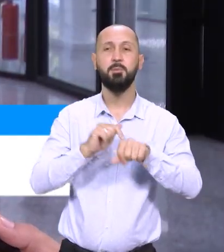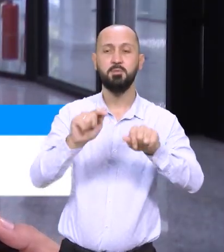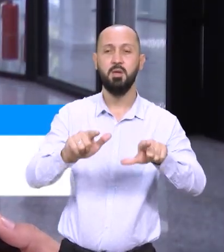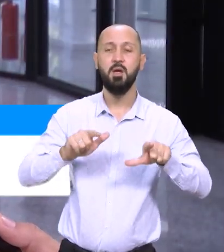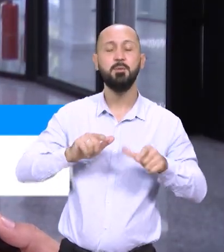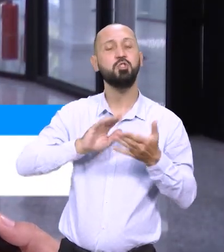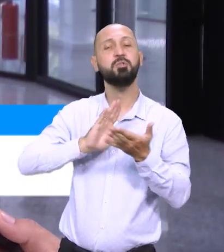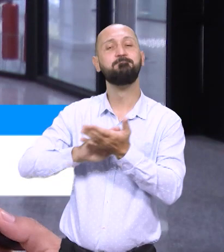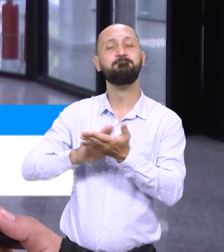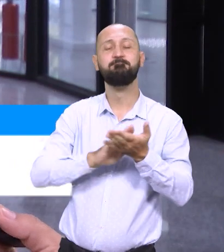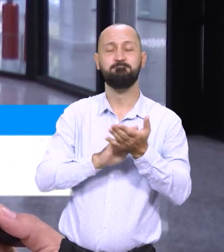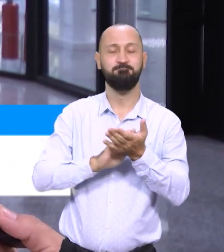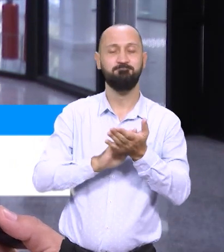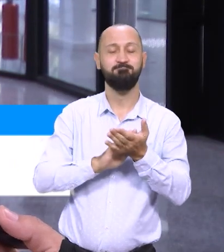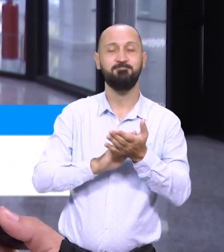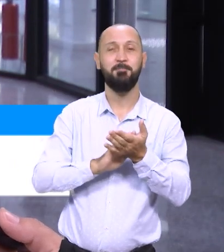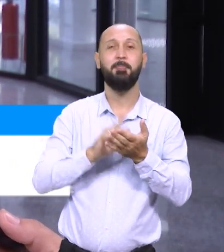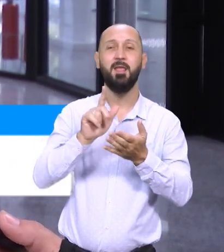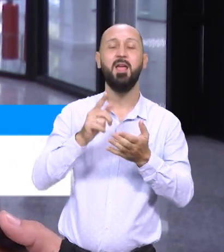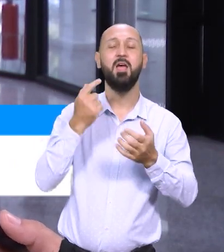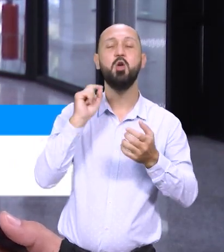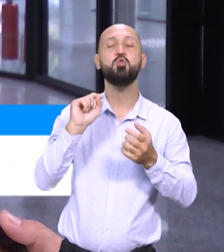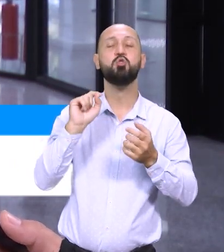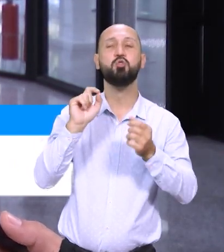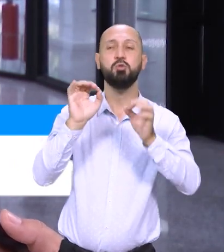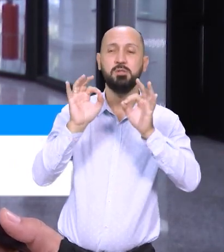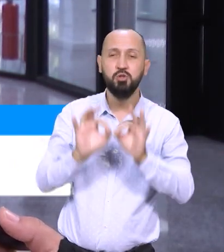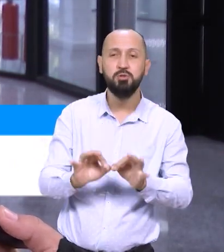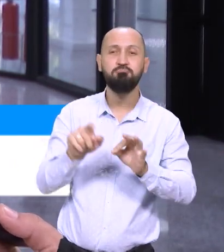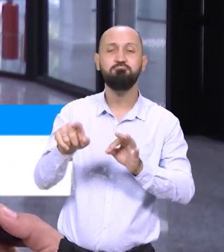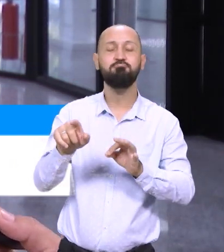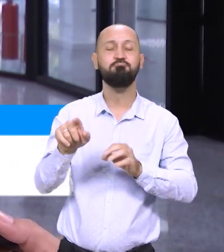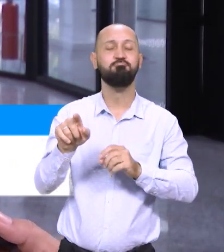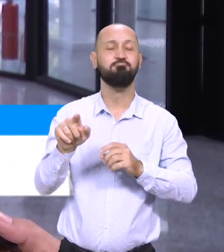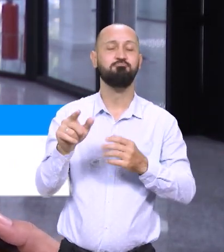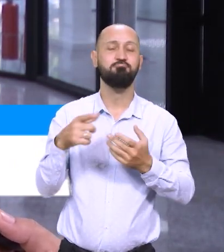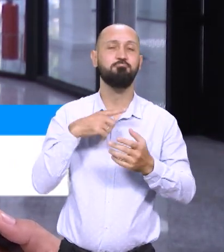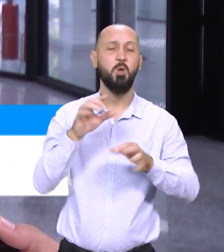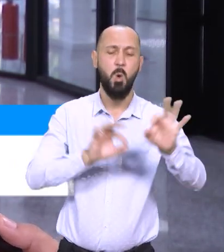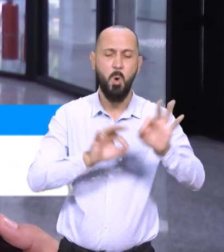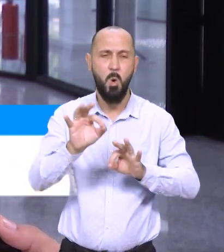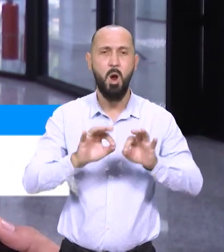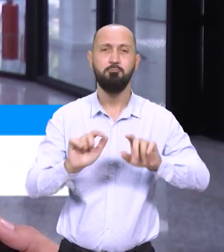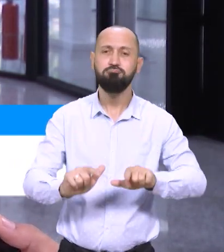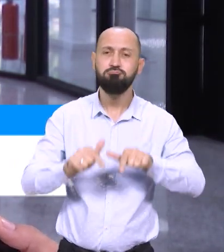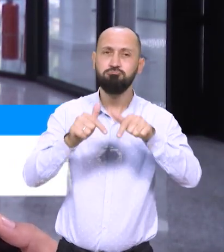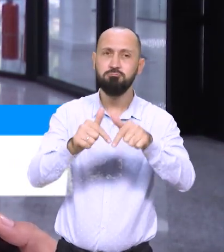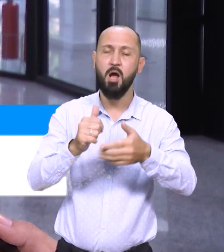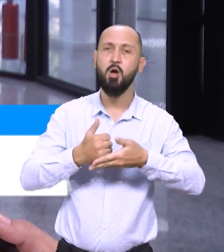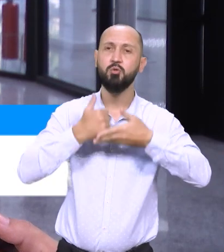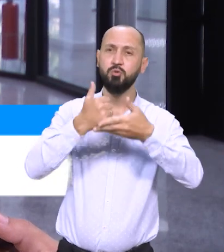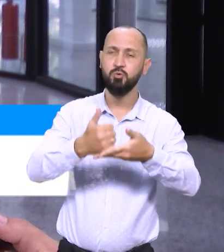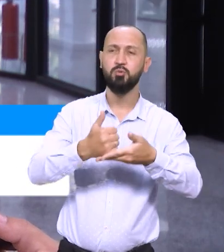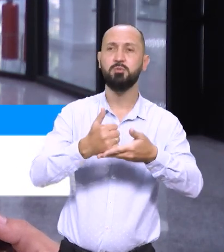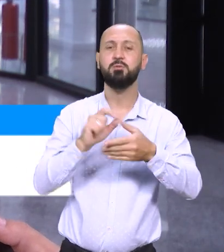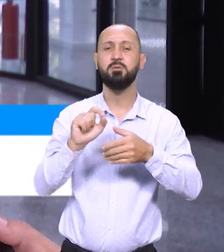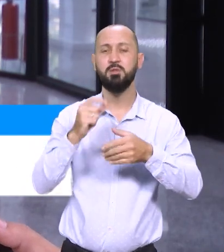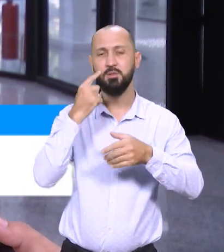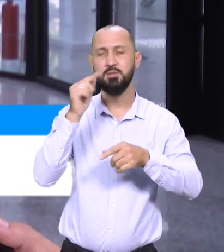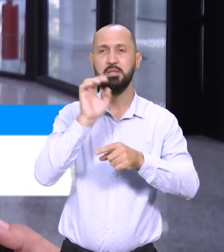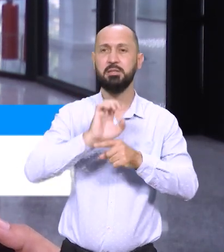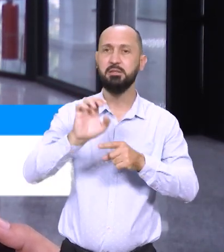de congratulação, nesse sentido, é mais do que justa, alguém que realmente constrói, ajuda a